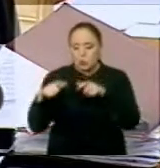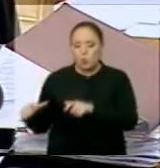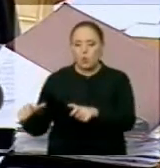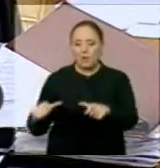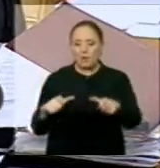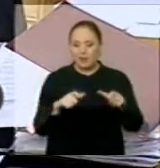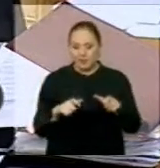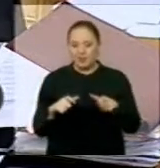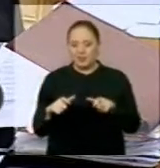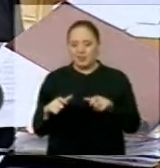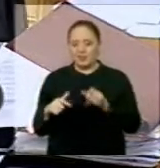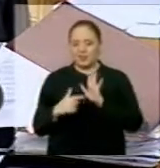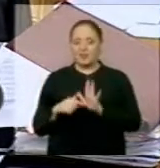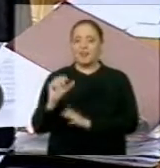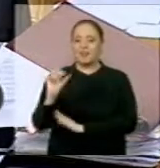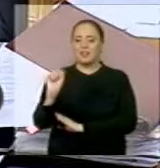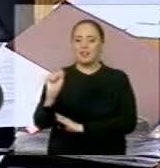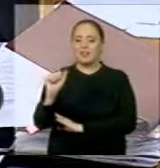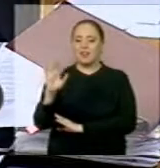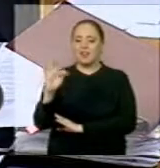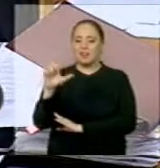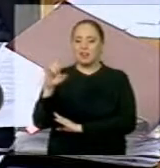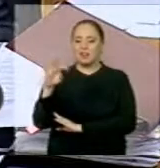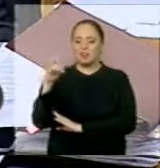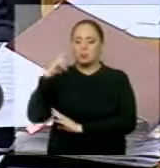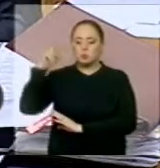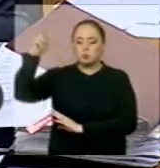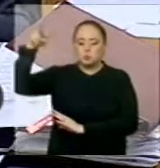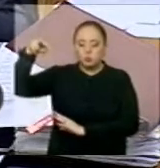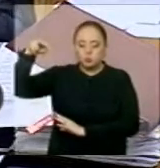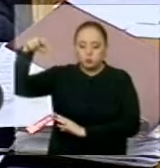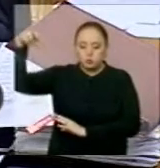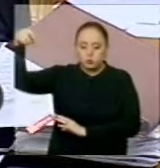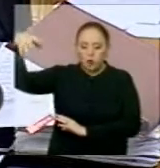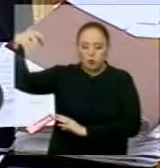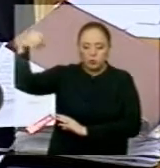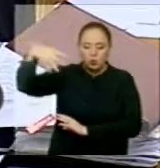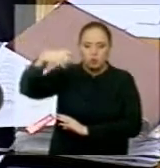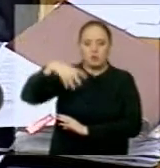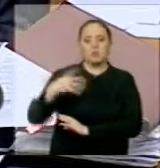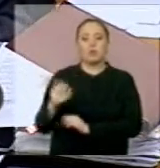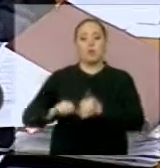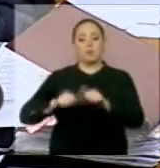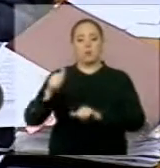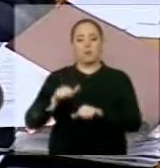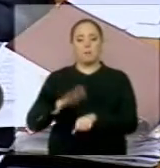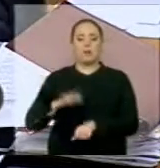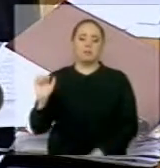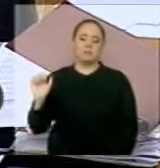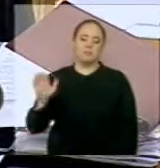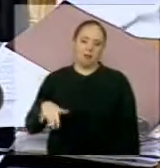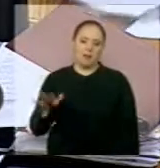e pudesse via satélite analisar os módulos, obviamente sairia muito mais barato, e